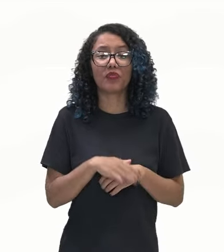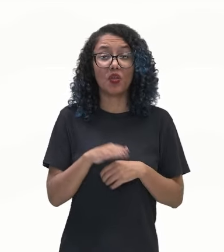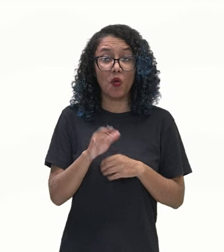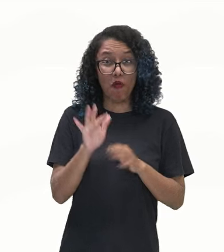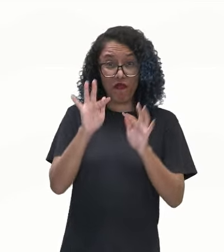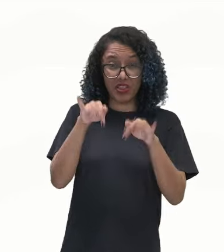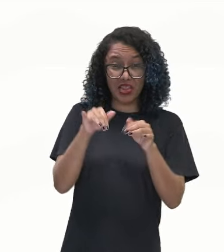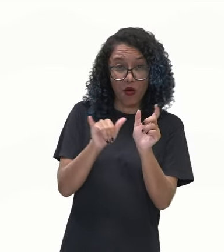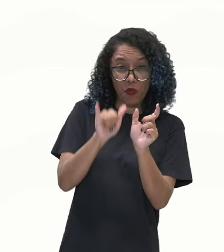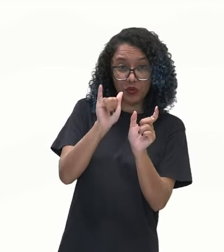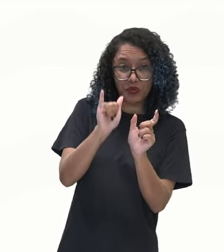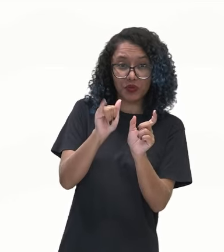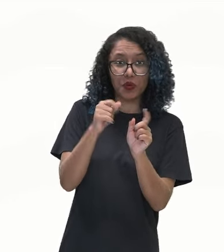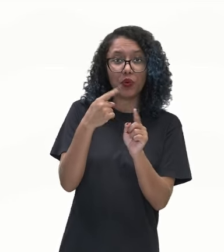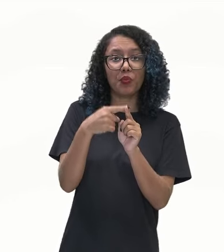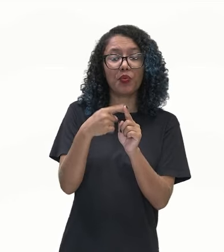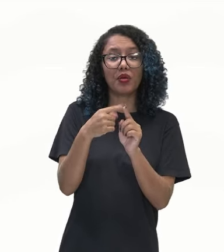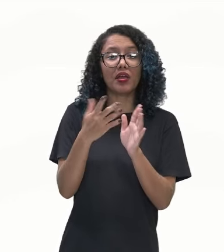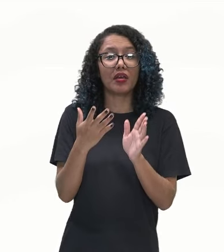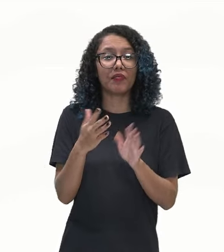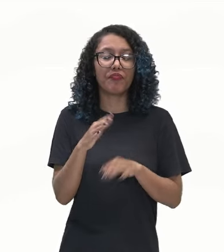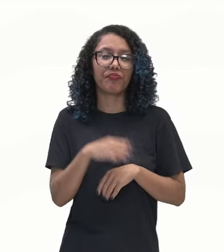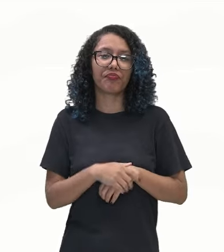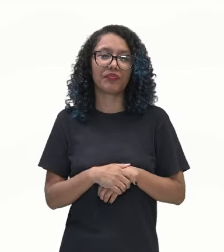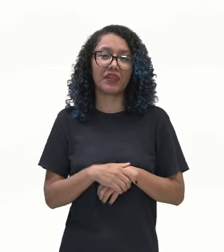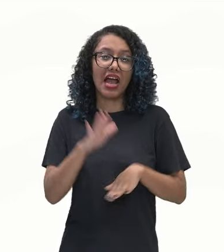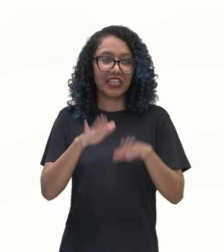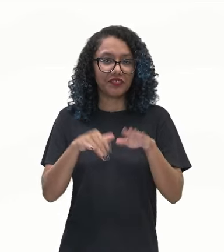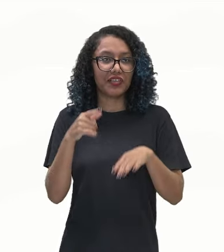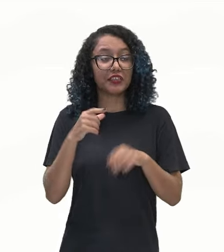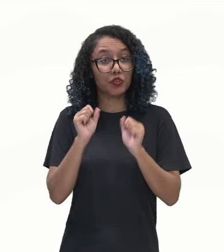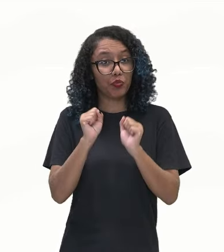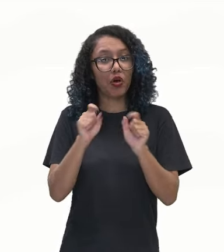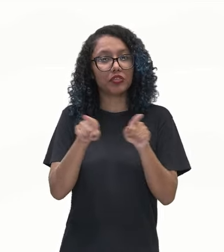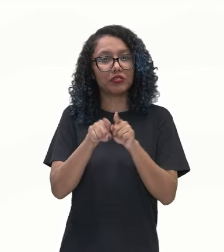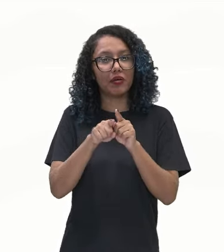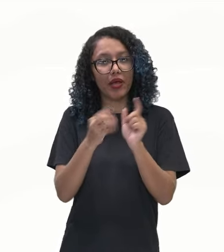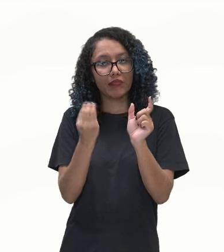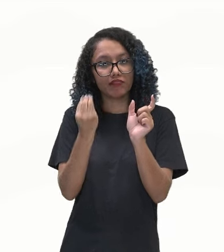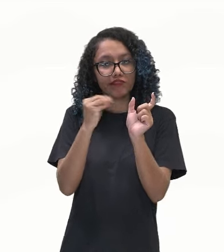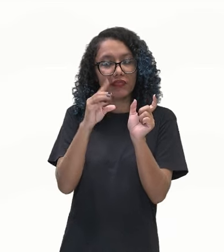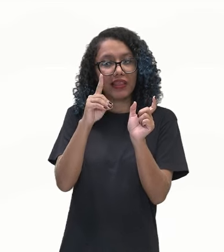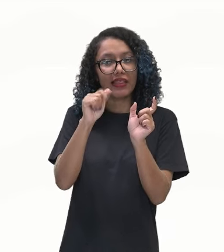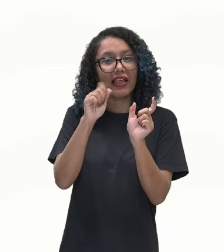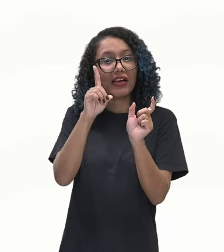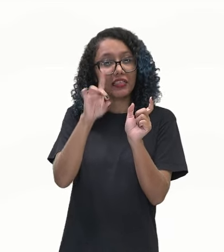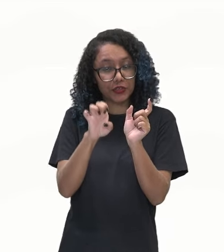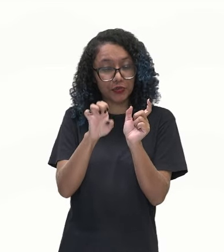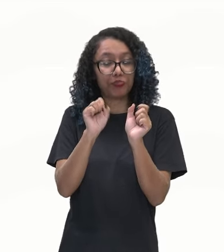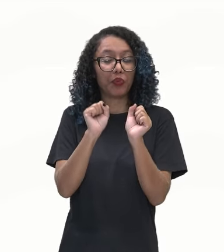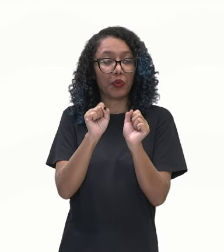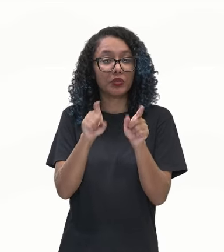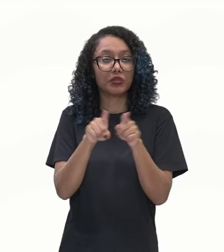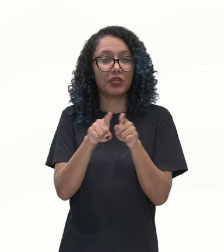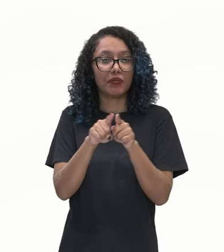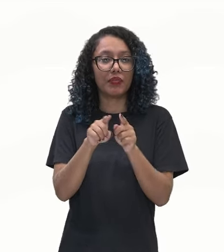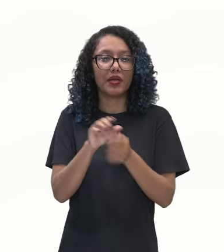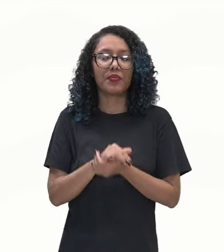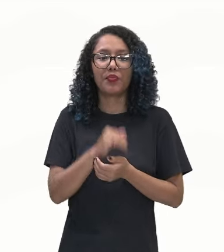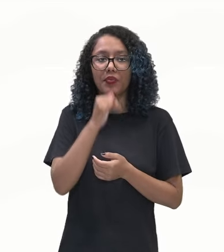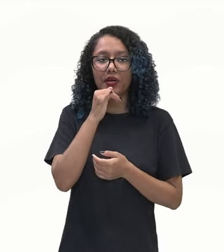vai ter a tradução na mais das vezes, essa aqui, ó, da língua portuguesa, dade, tá? Por exemplo, eu tenho